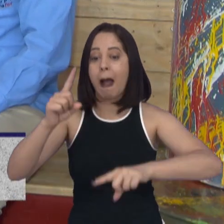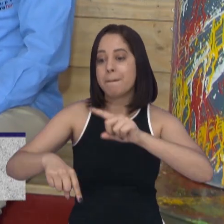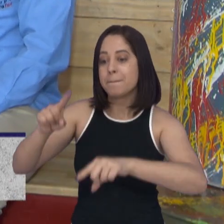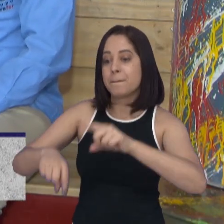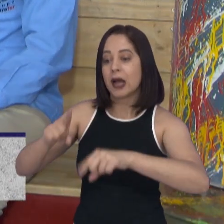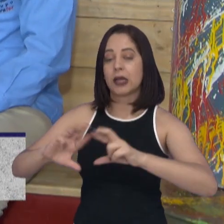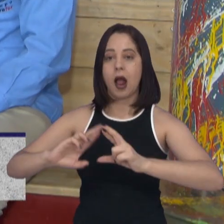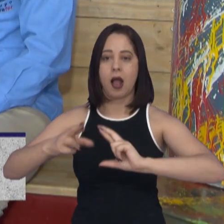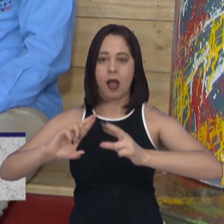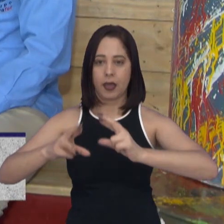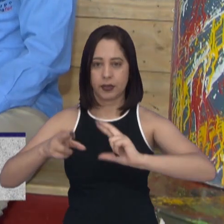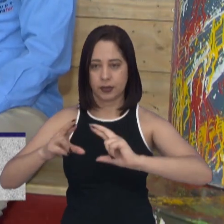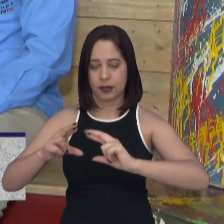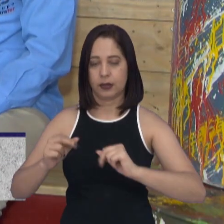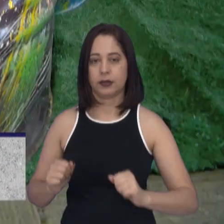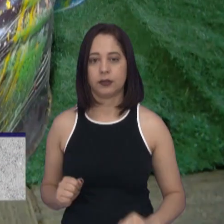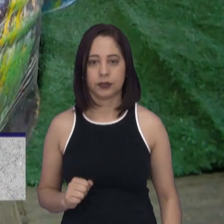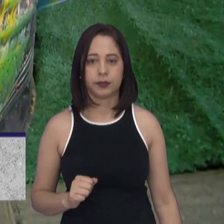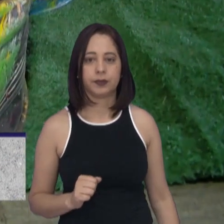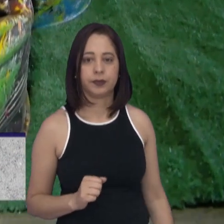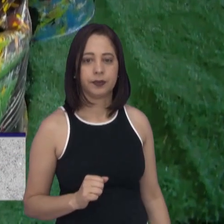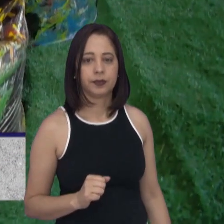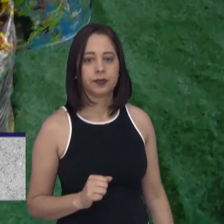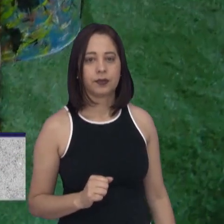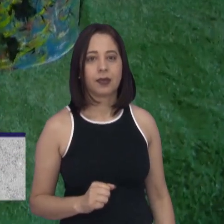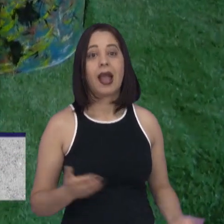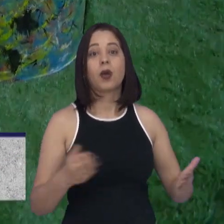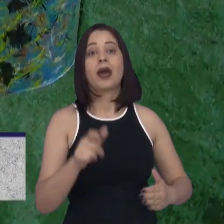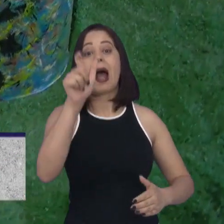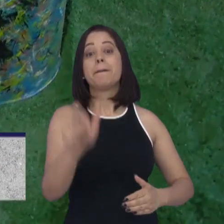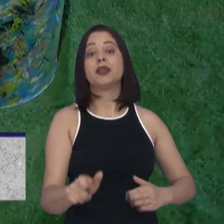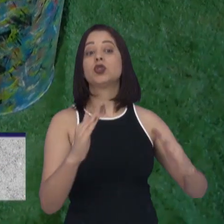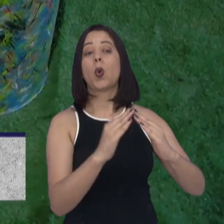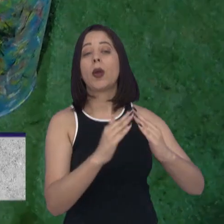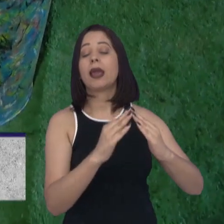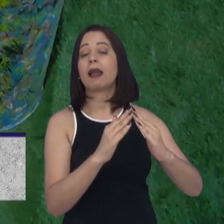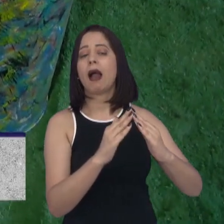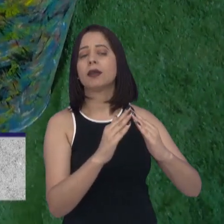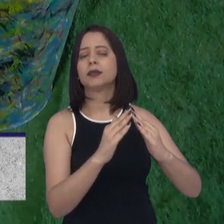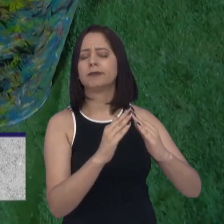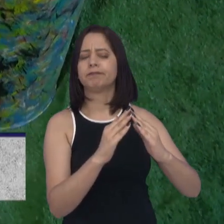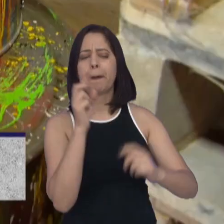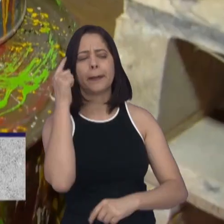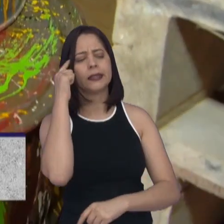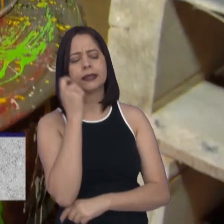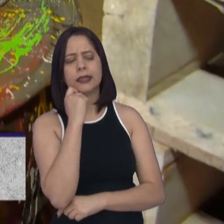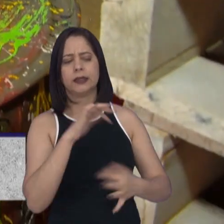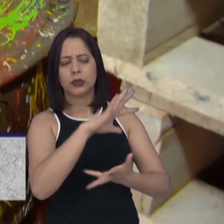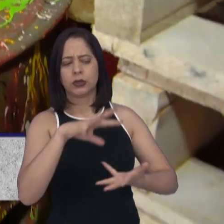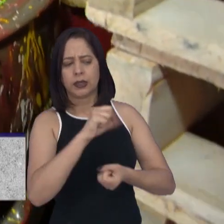o correto destino para todo tipo de material. Agora, Gabriel, quem está lá em casa, é possível ganhar dinheiro com